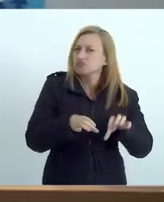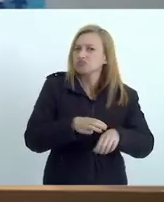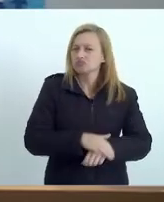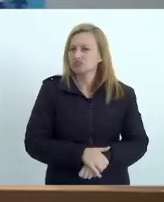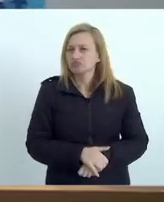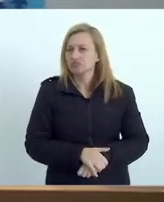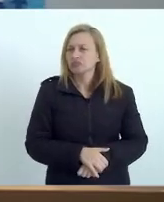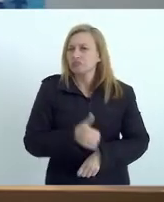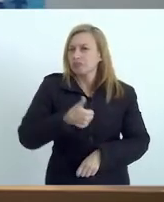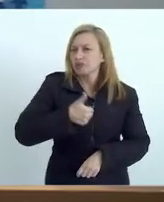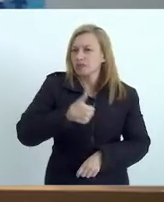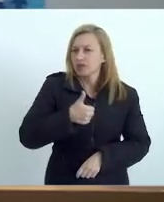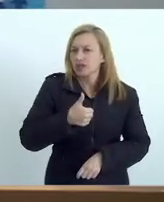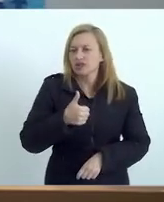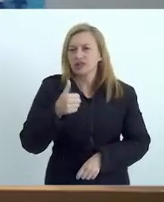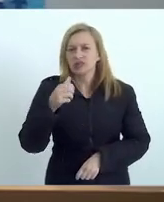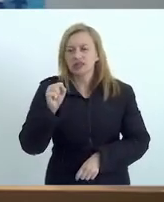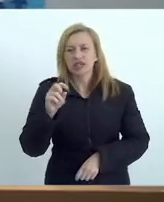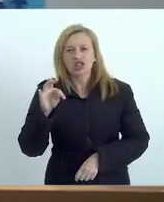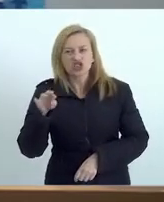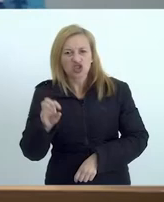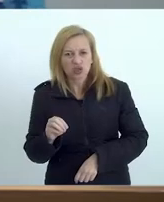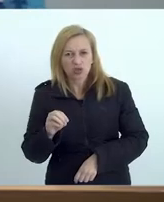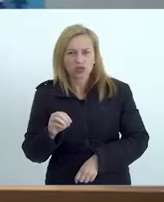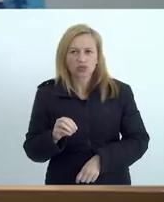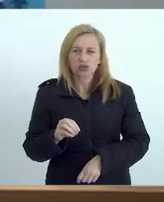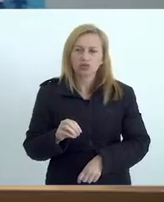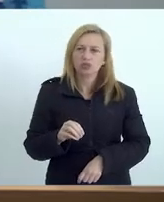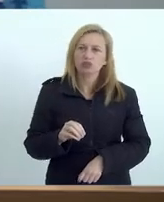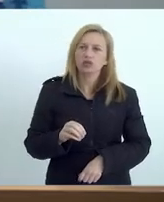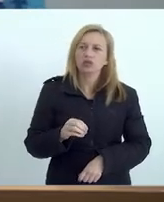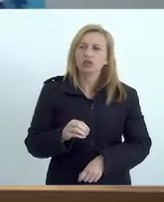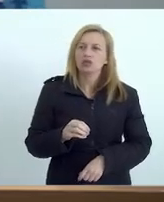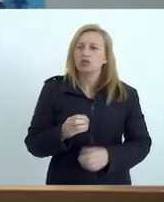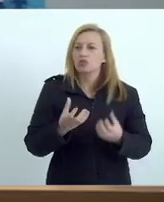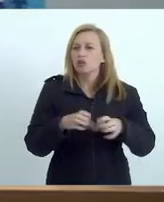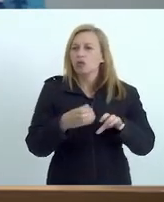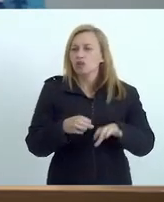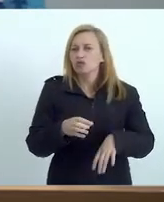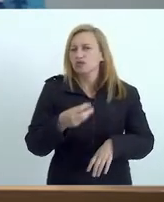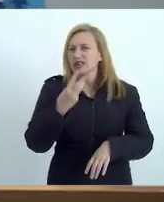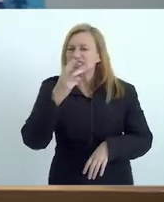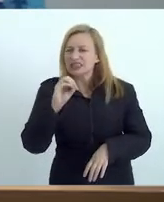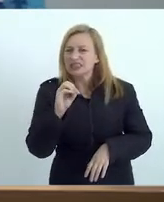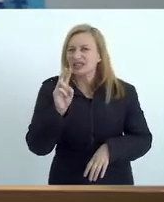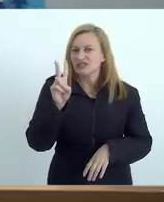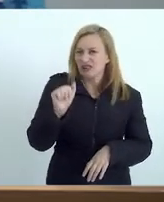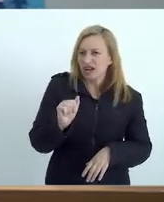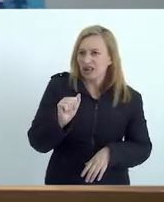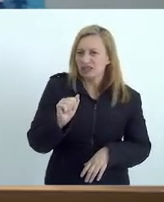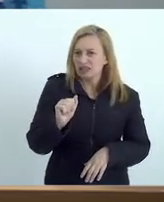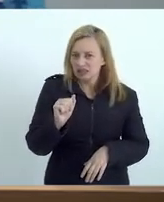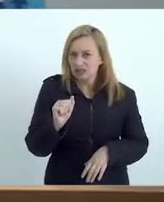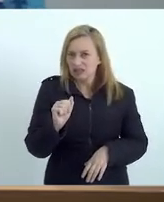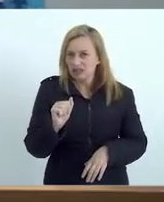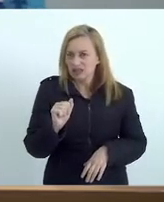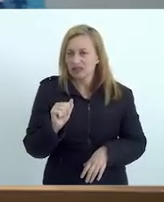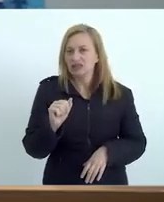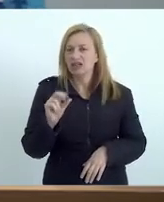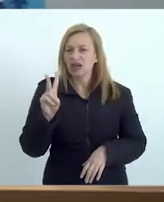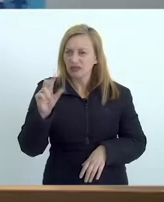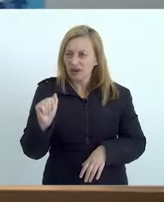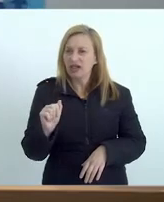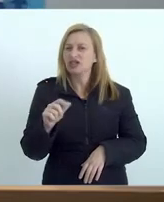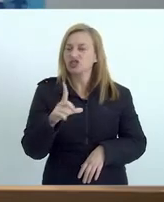concurso primeiros Sargentos e subtenentes habilitados ele prestam concurso lá para 30 vagas 40 vagas as vagas disponíveis